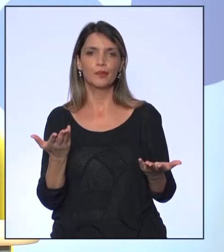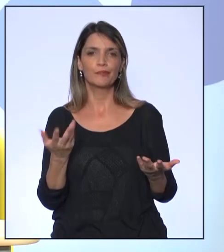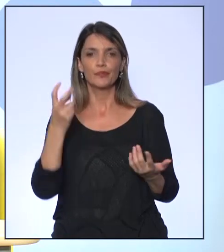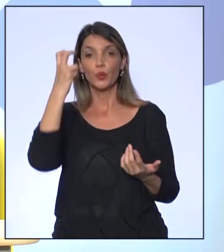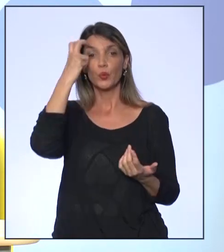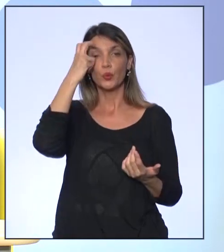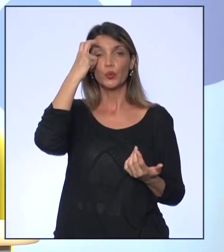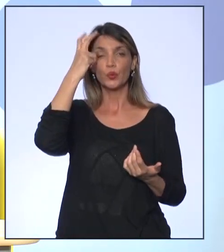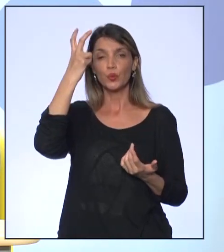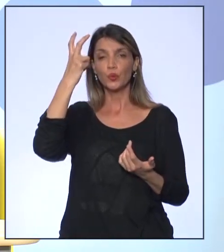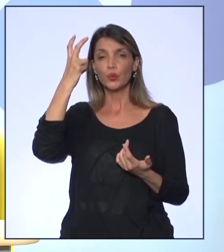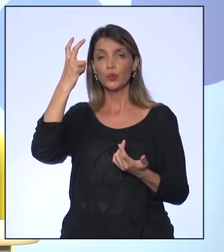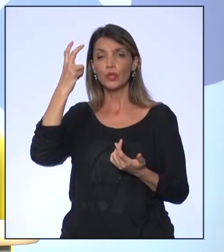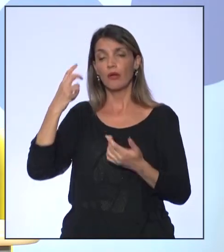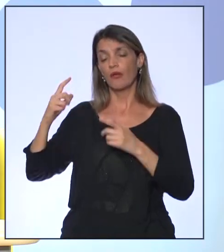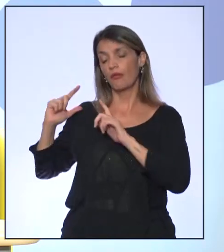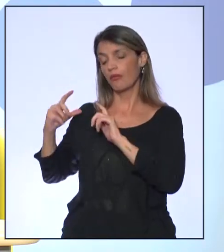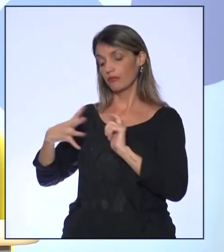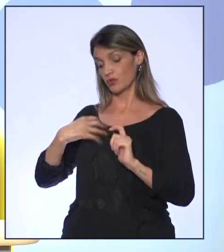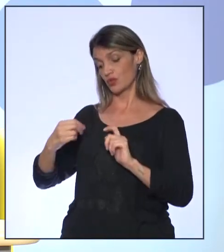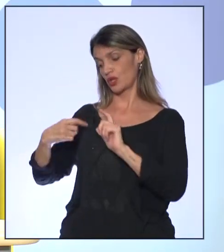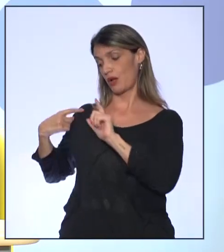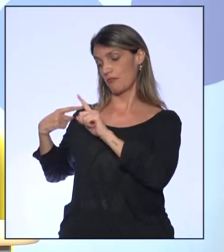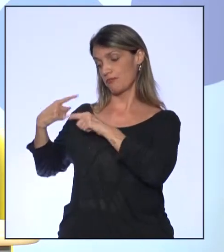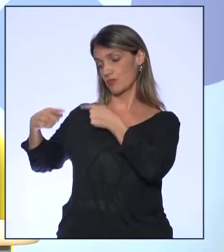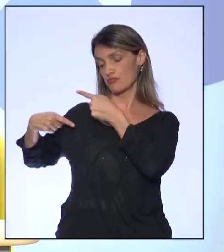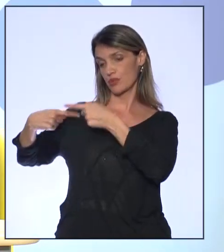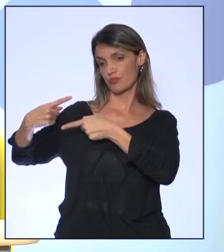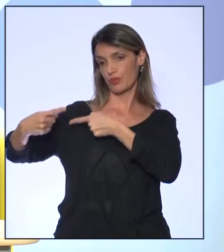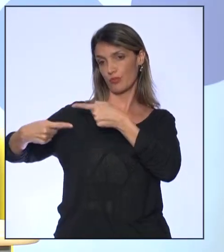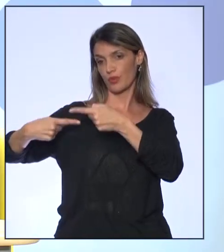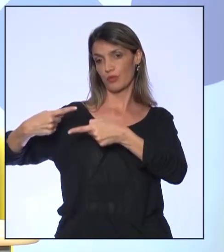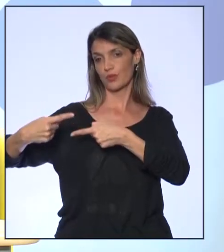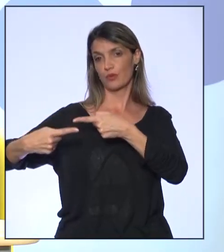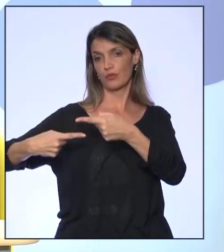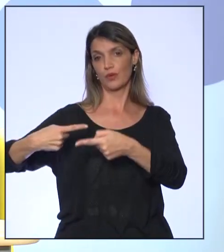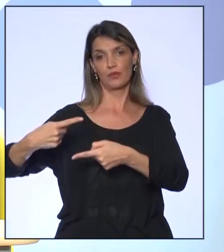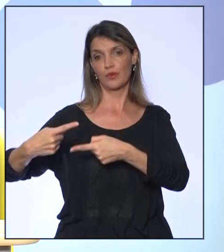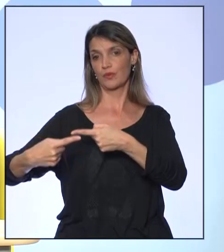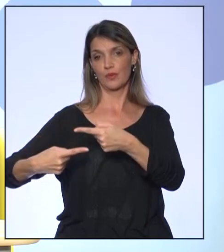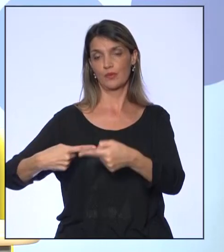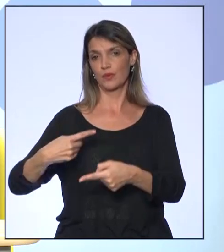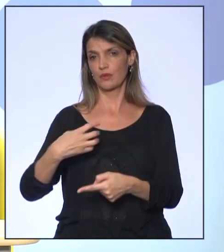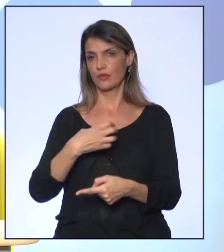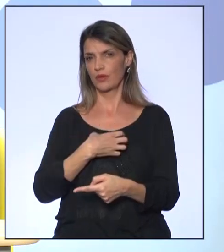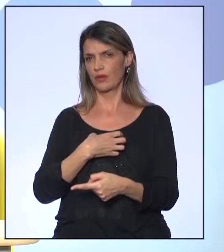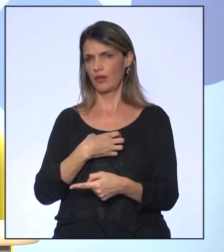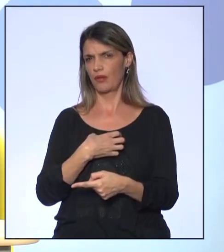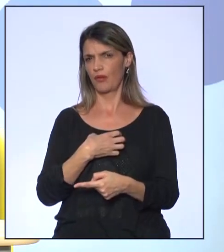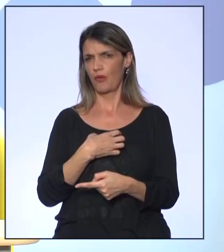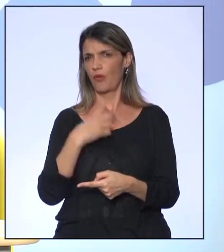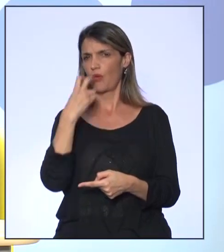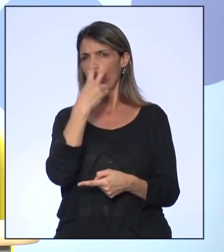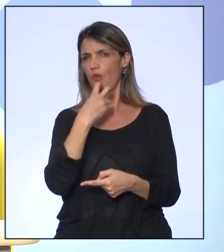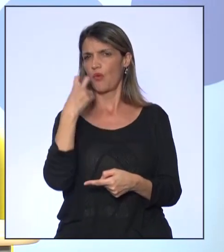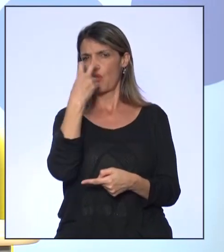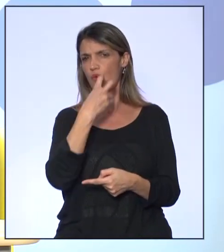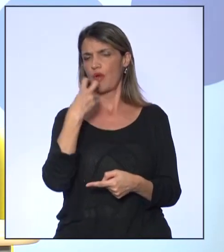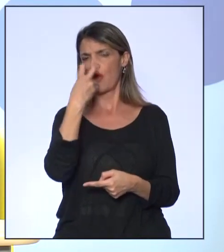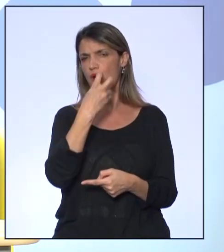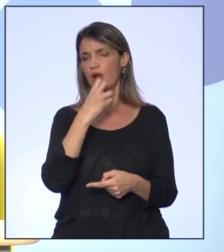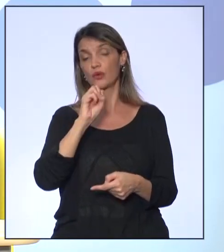que foi passando, né, de geração em geração, né, com traços aí da oralidade, muitas vezes, né? Como a questão